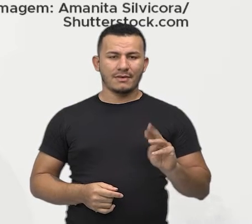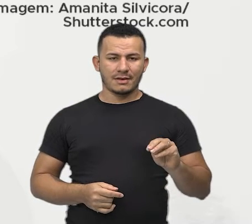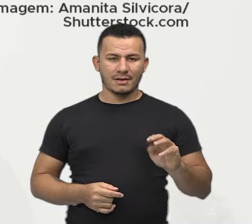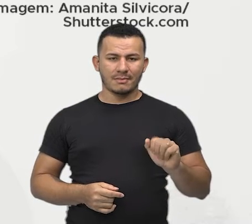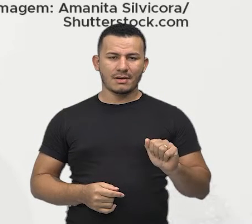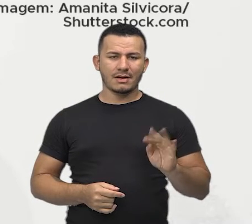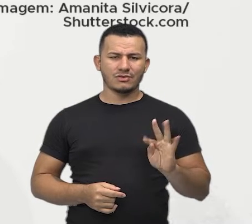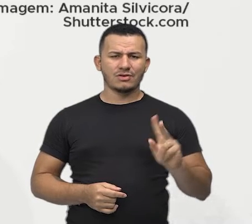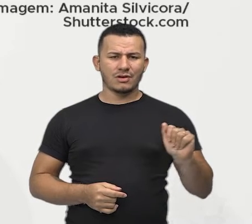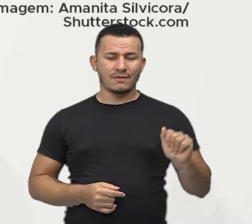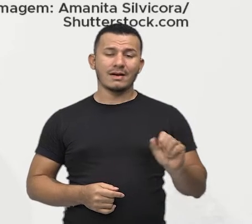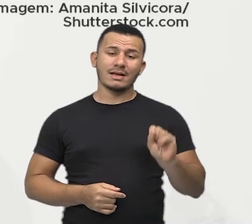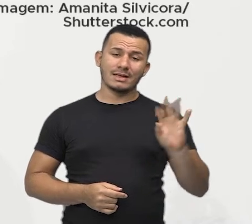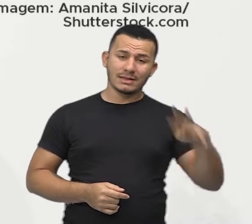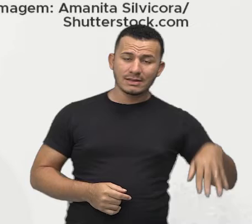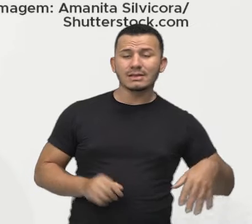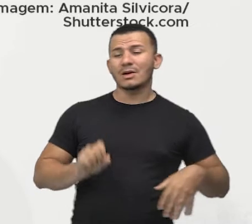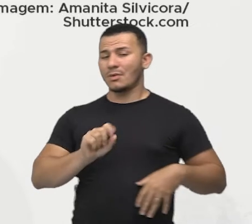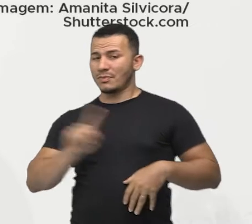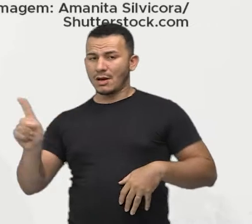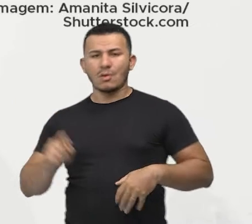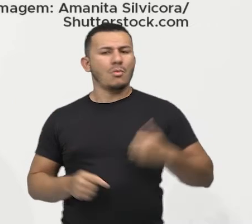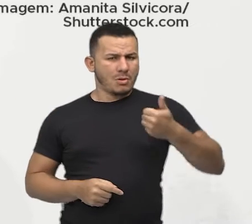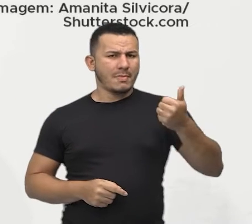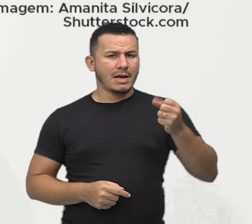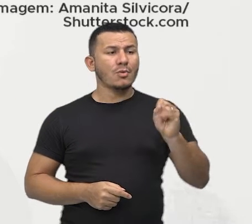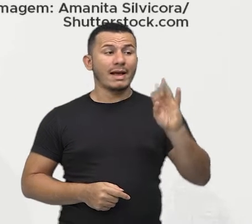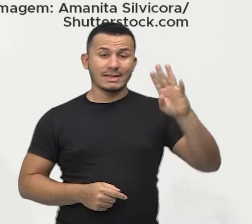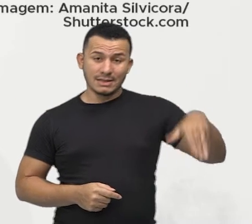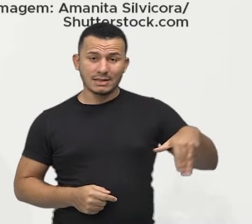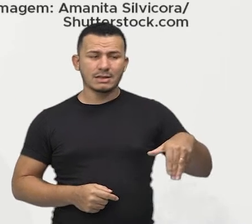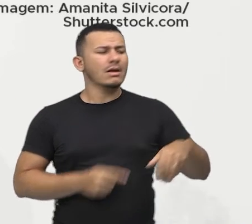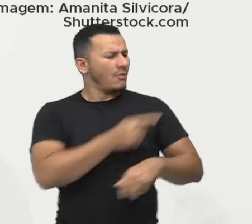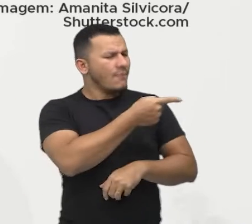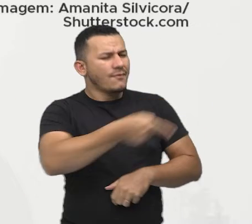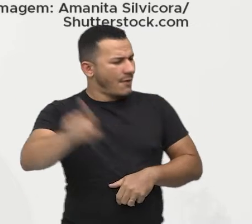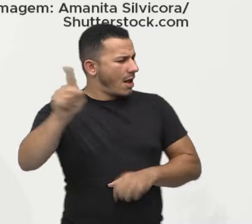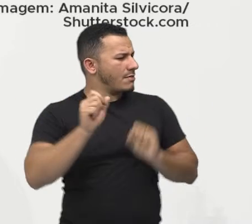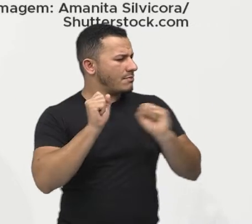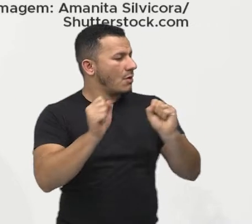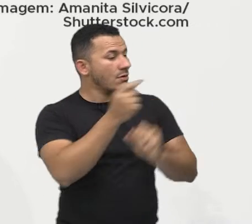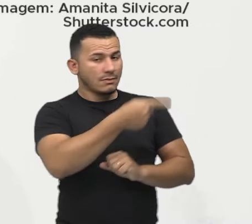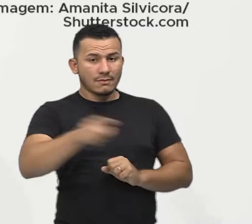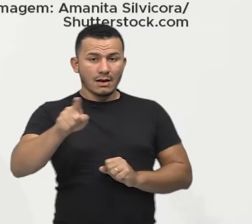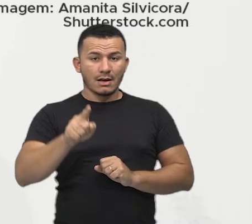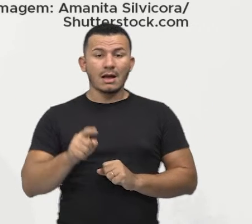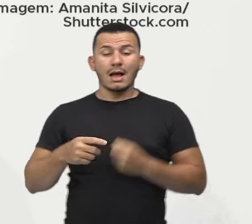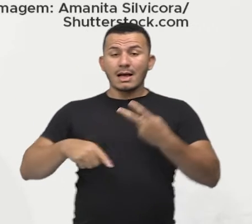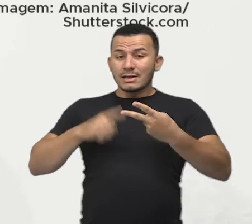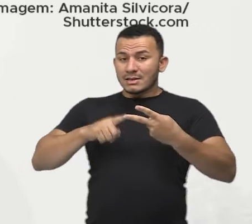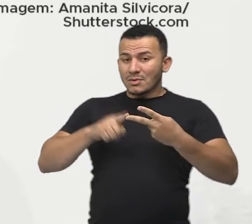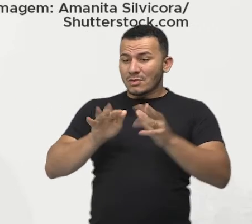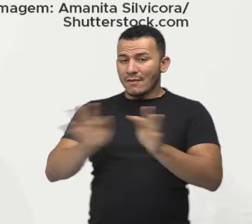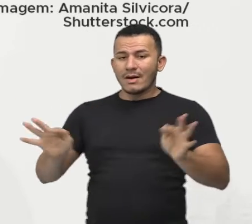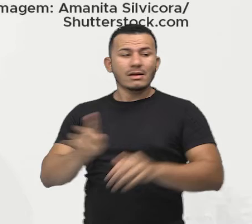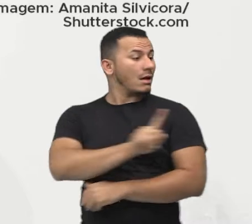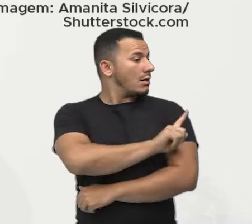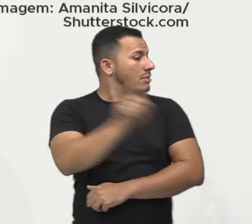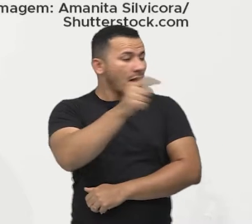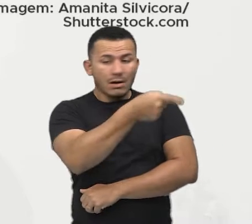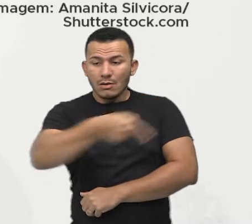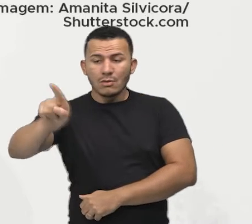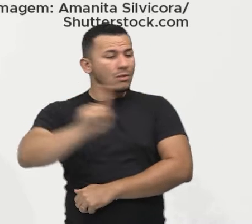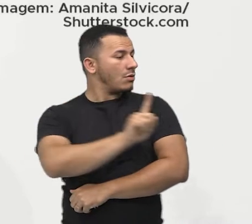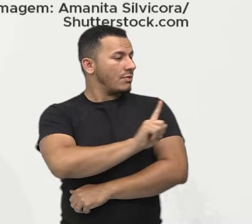O primeiro exemplo é uma afirmativa, vá por ali. O segundo, não vá por ali. A ideia da negação, o